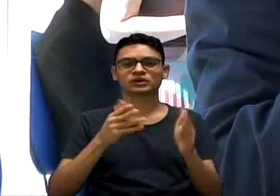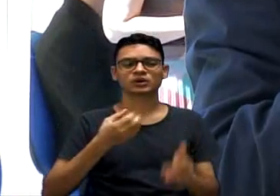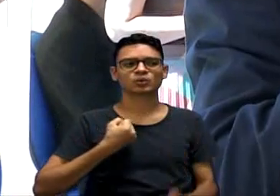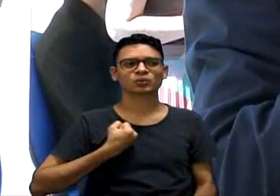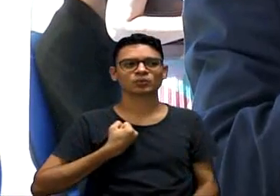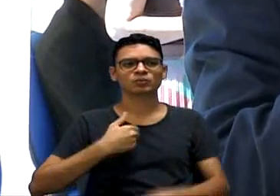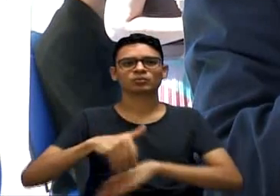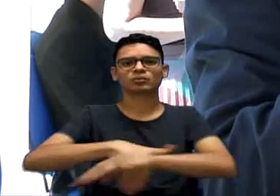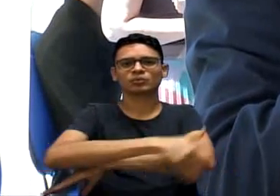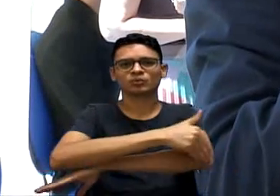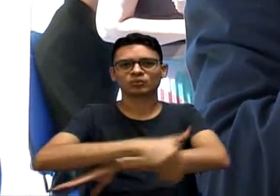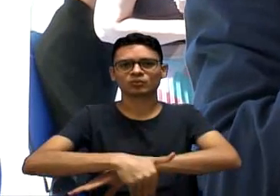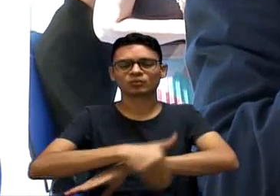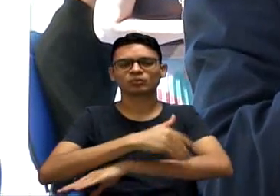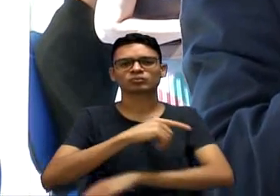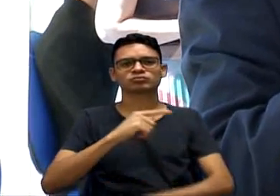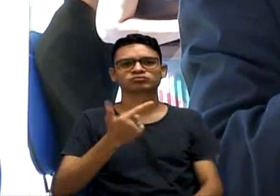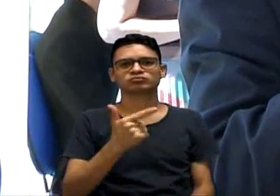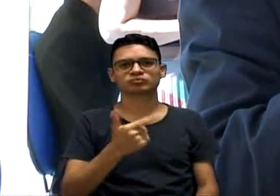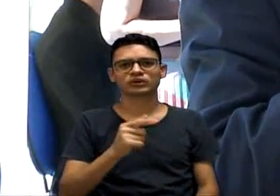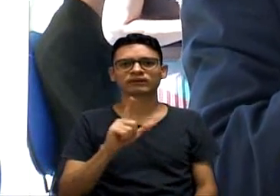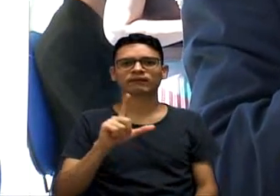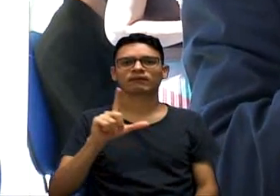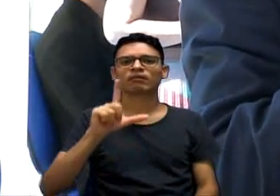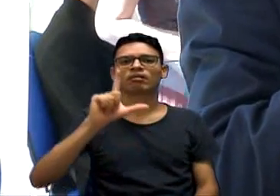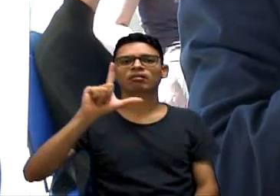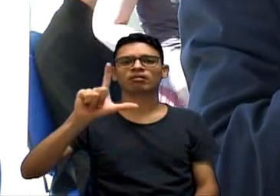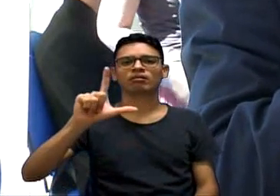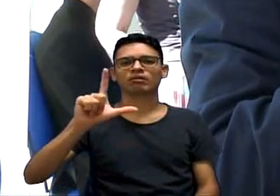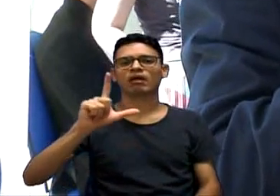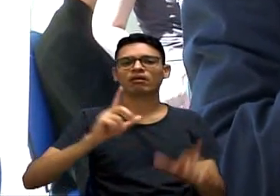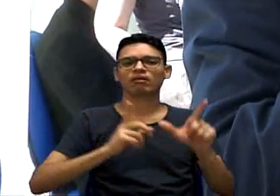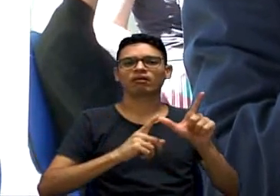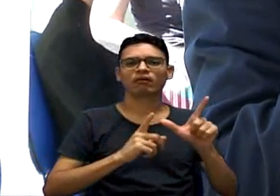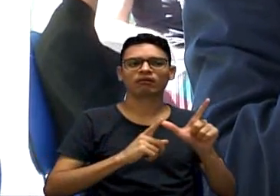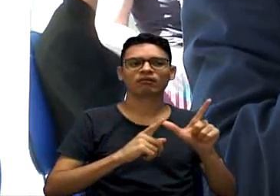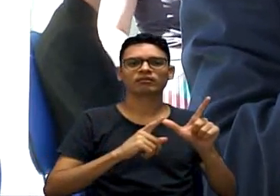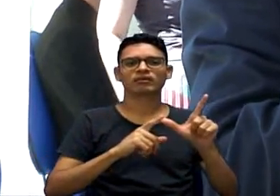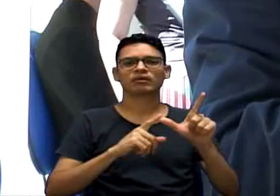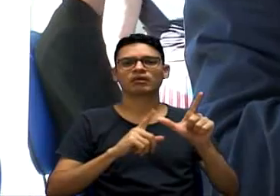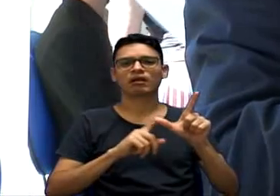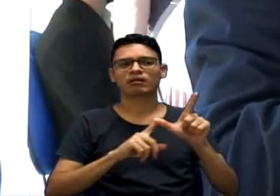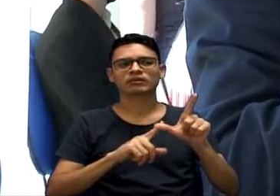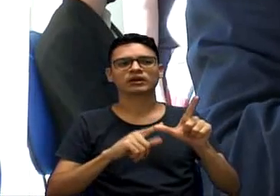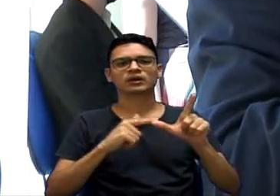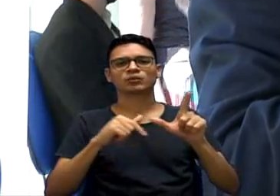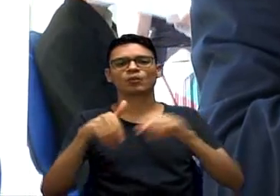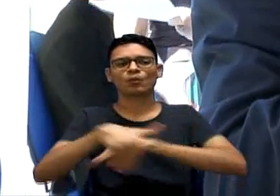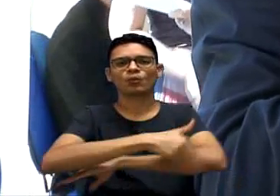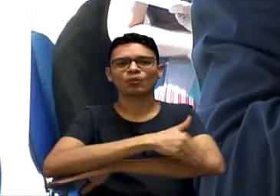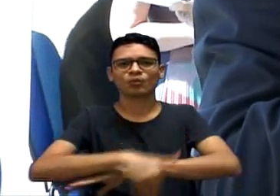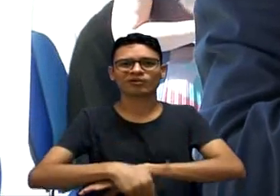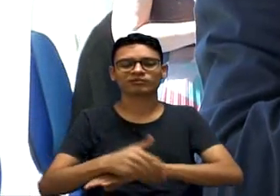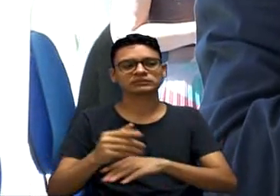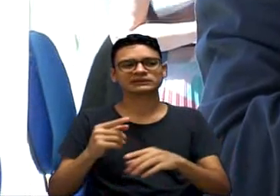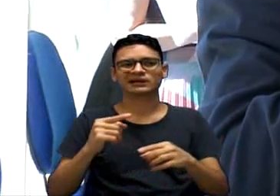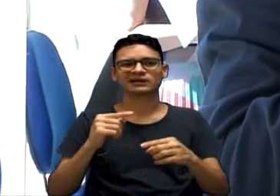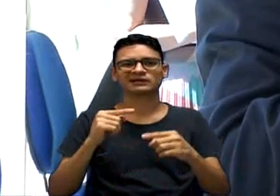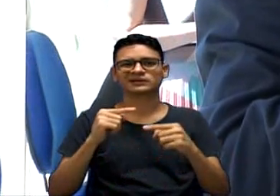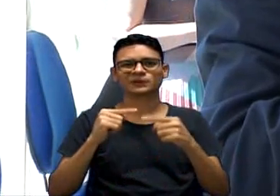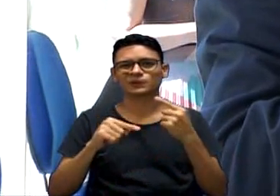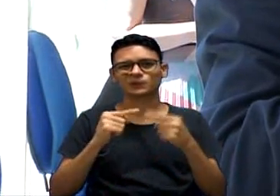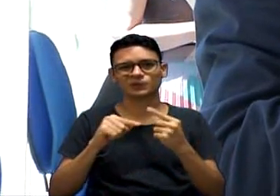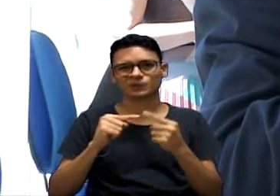de rua que ele colocou, número não, é uma letra de rua, então temos que essa denominação ela está incorreta